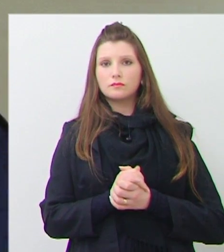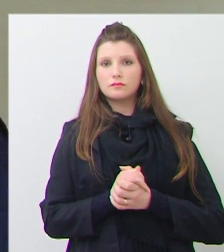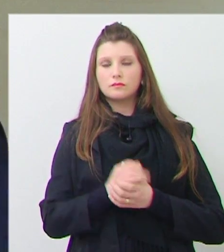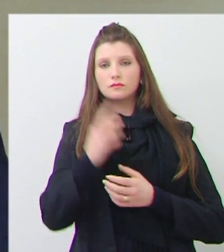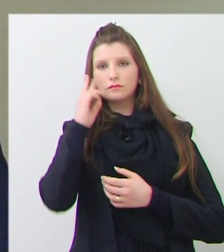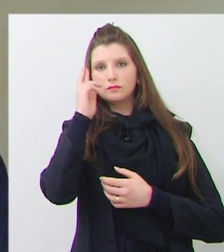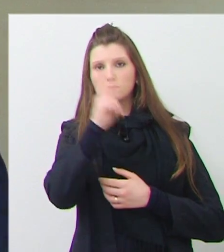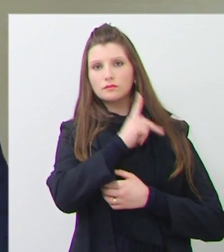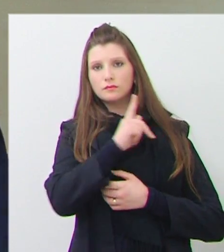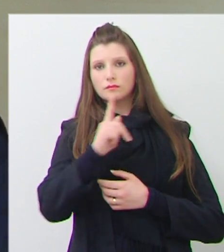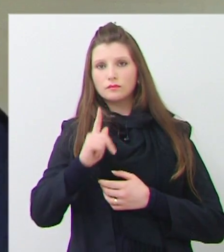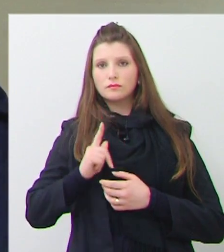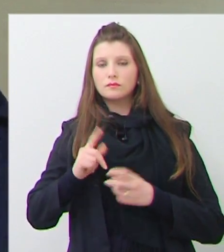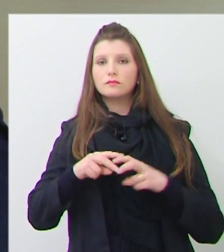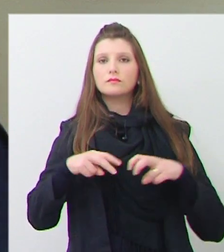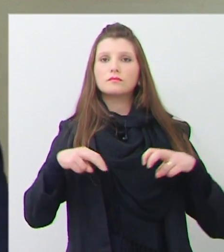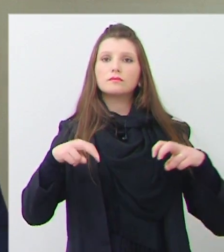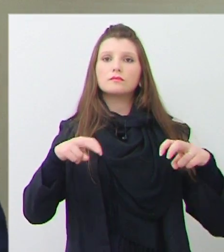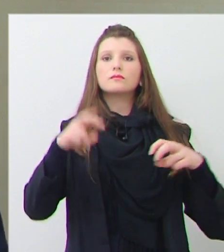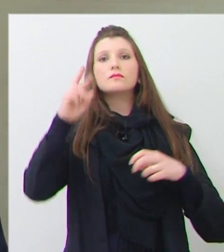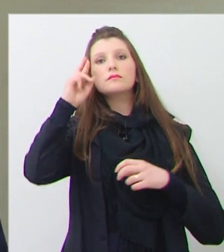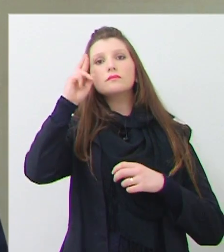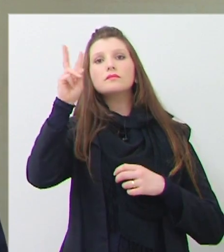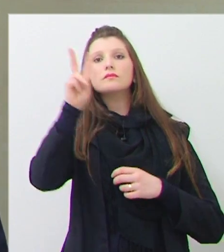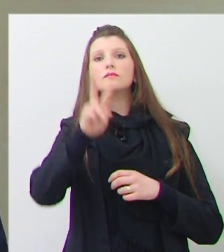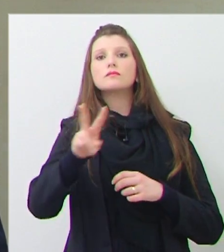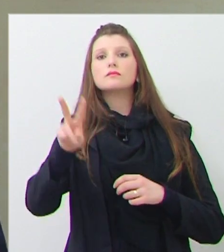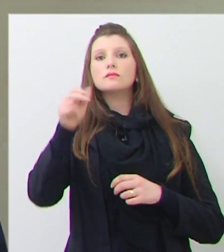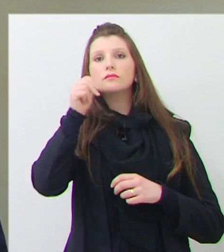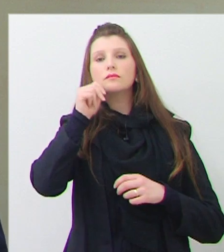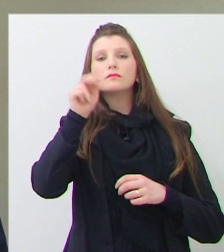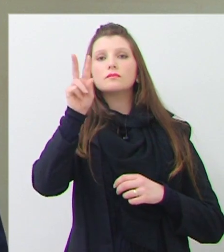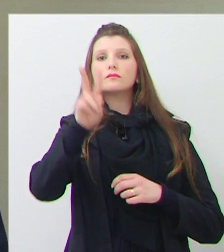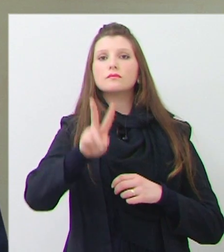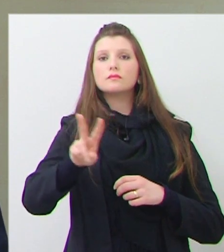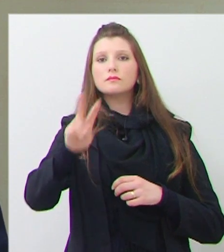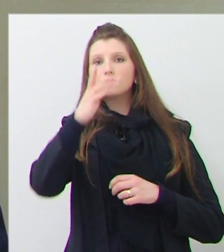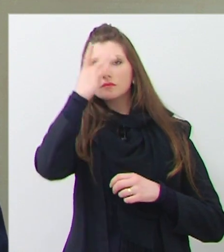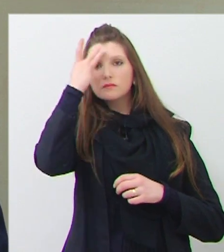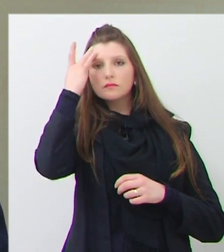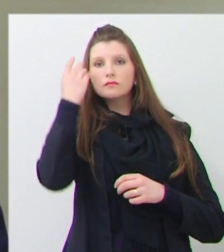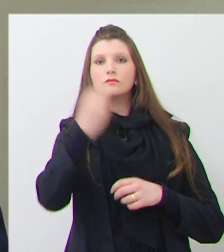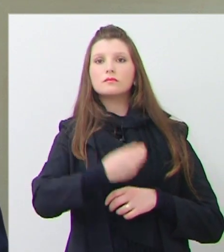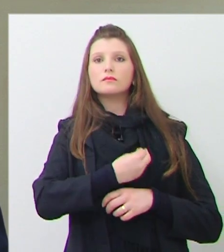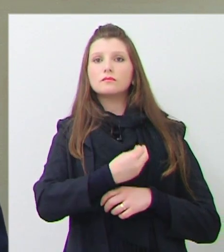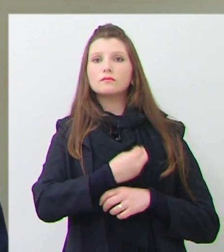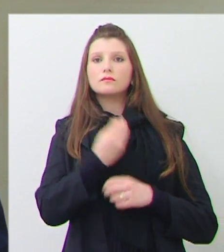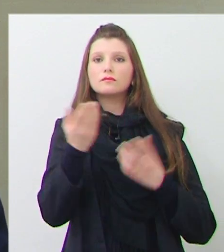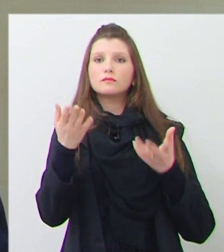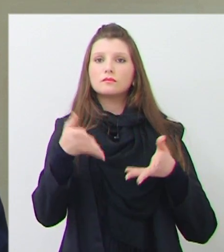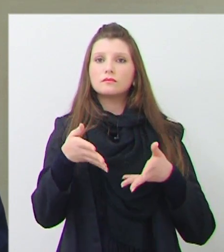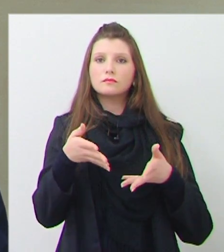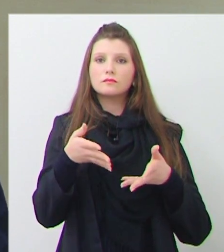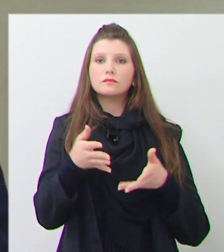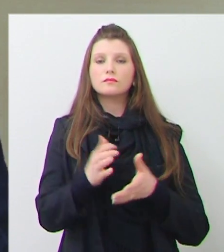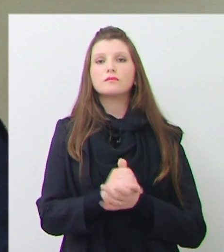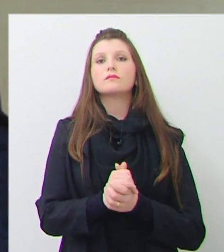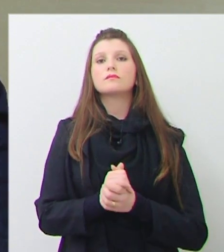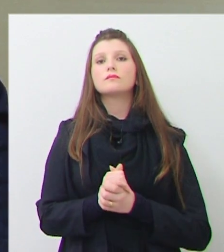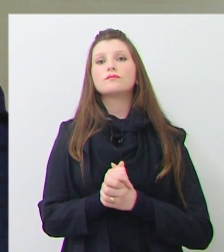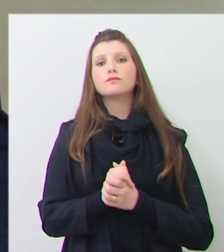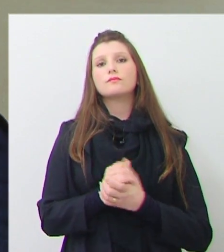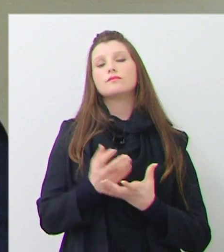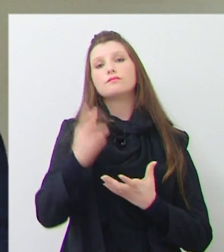Senhor presidente, mesa, colegas vereadores, vereadores, o povo que se faz presente na noite de hoje. Então, senhor